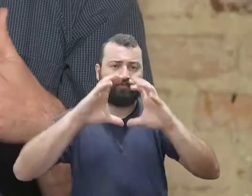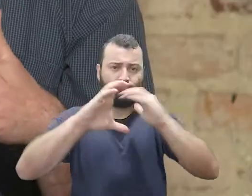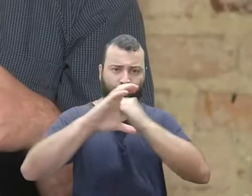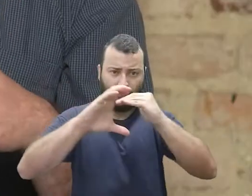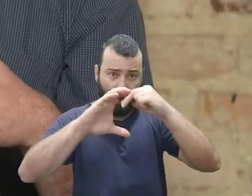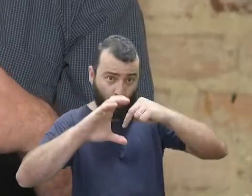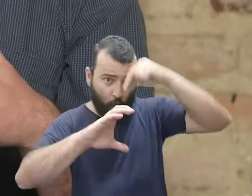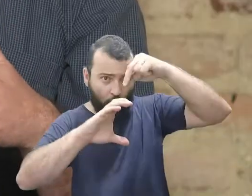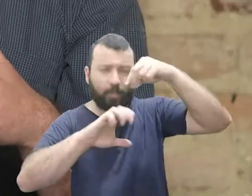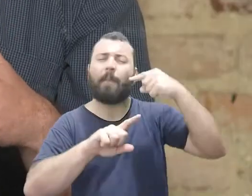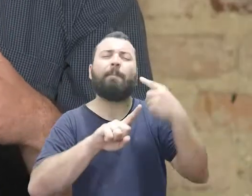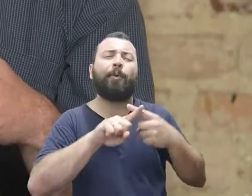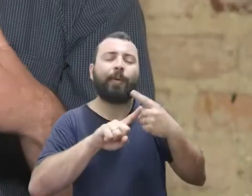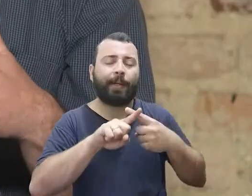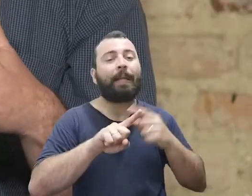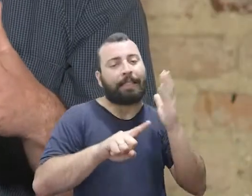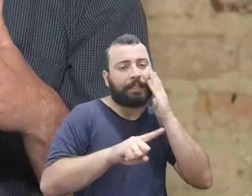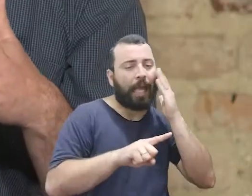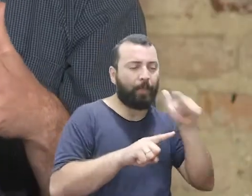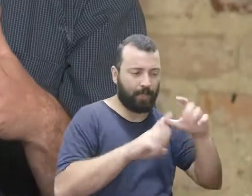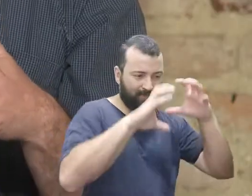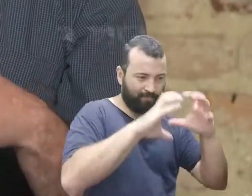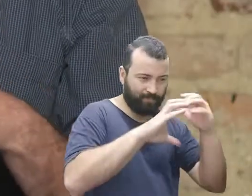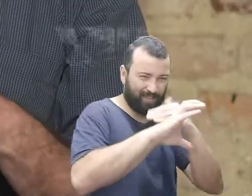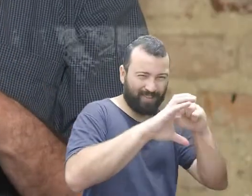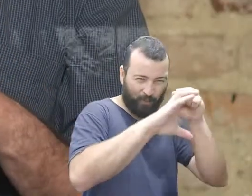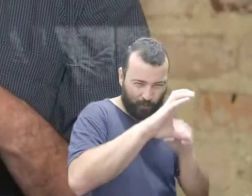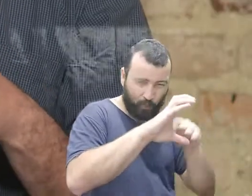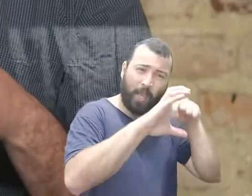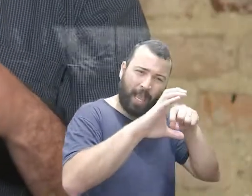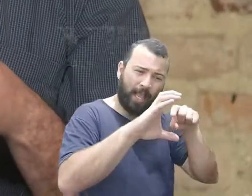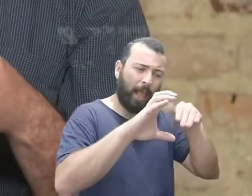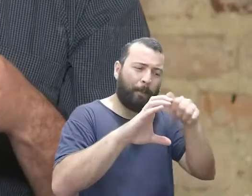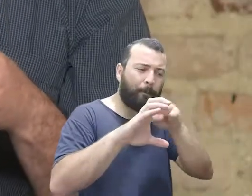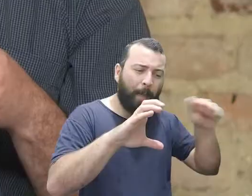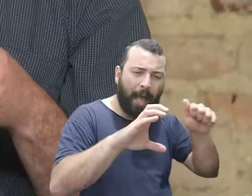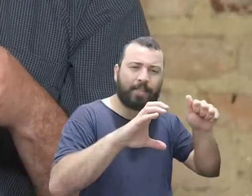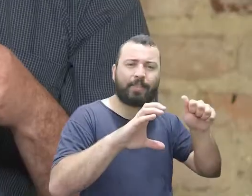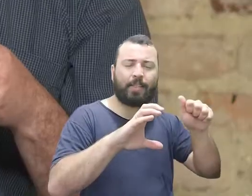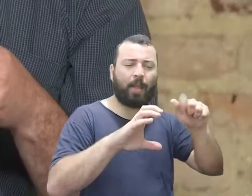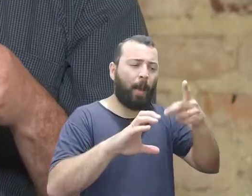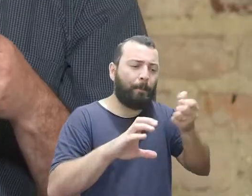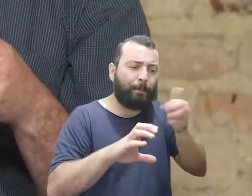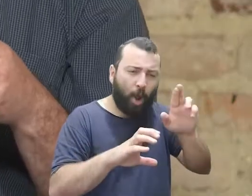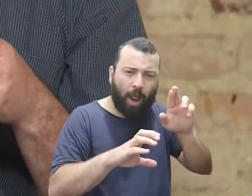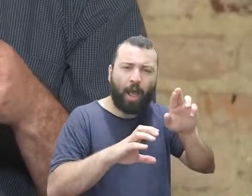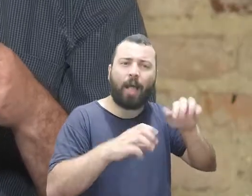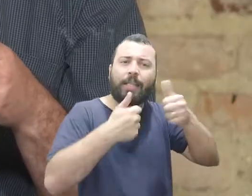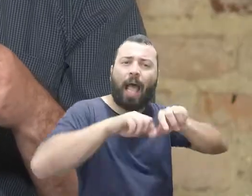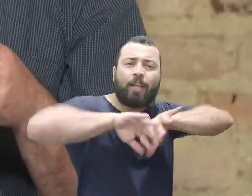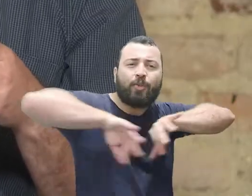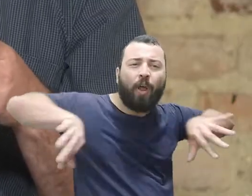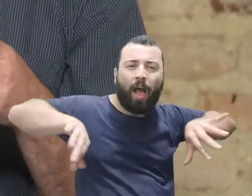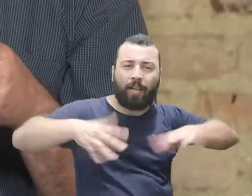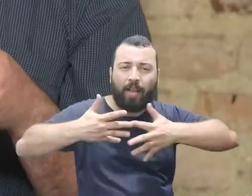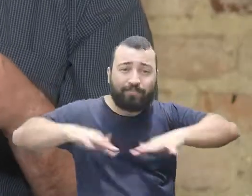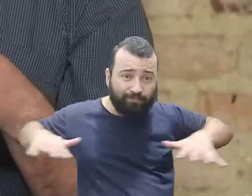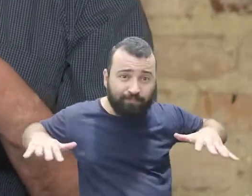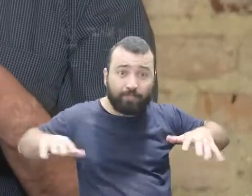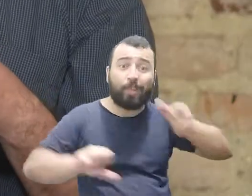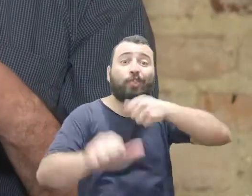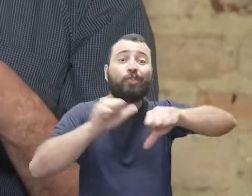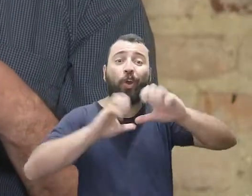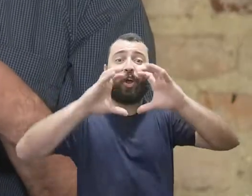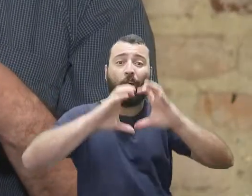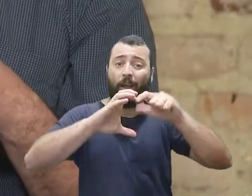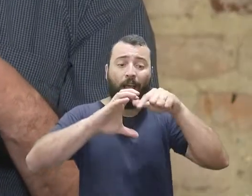hemisfério norte. Isso porque, diferente do hemisfério sul, onde as massas continentais polares estão isoladas por um oceano,